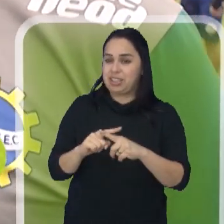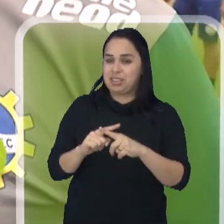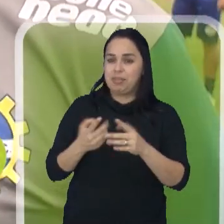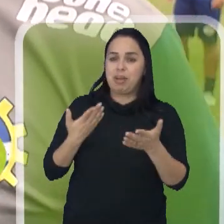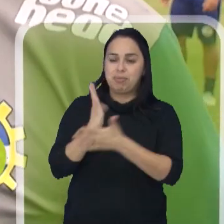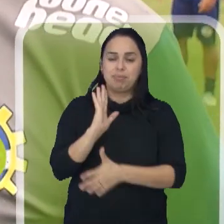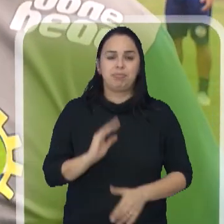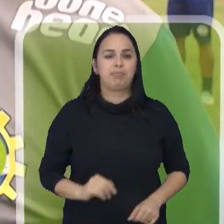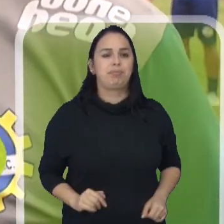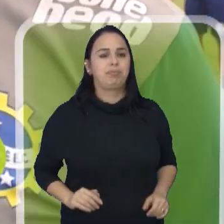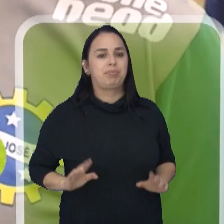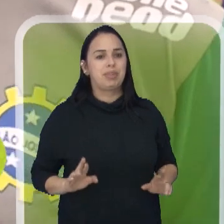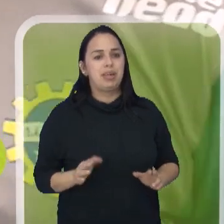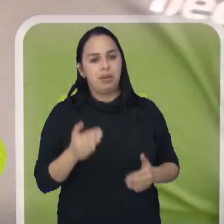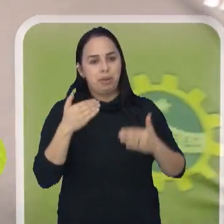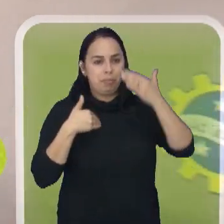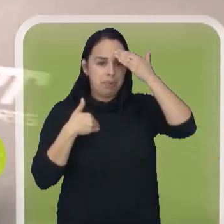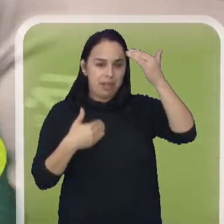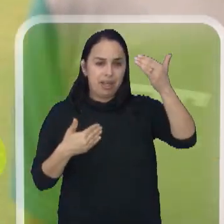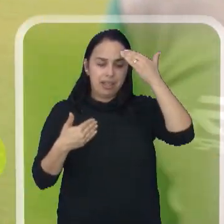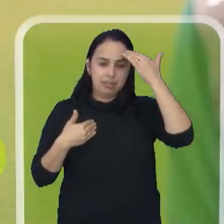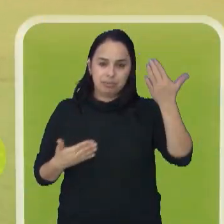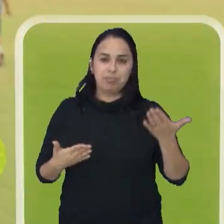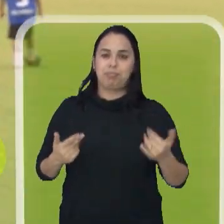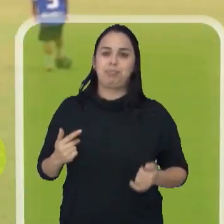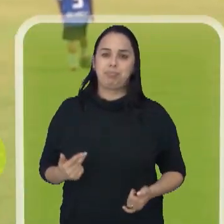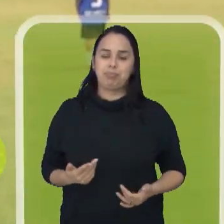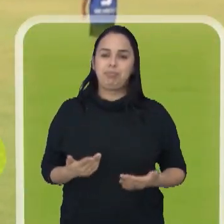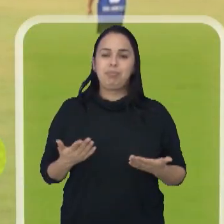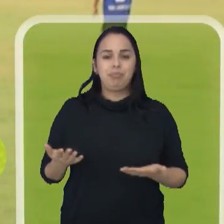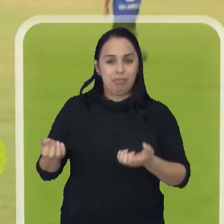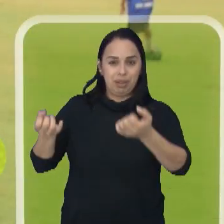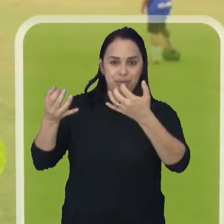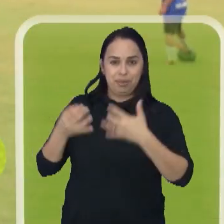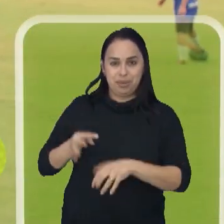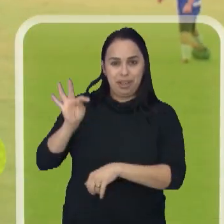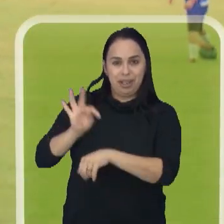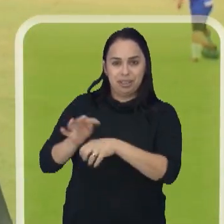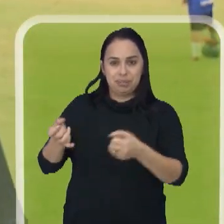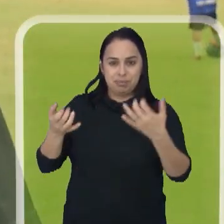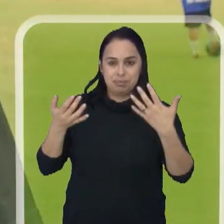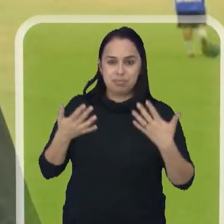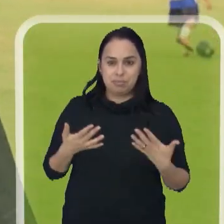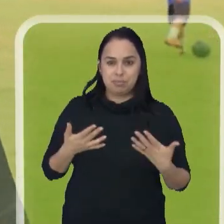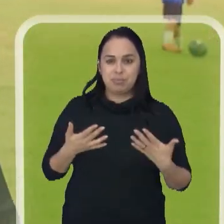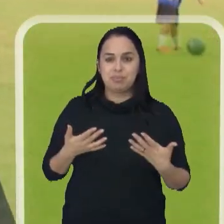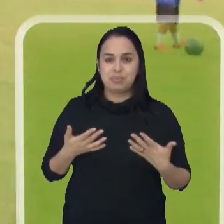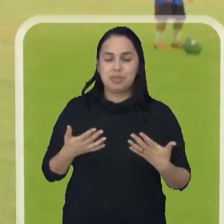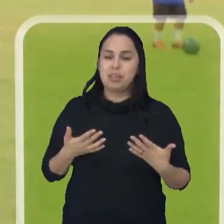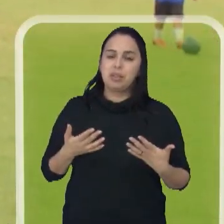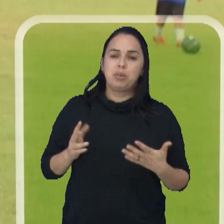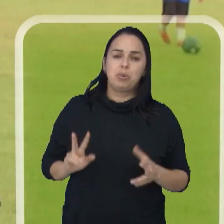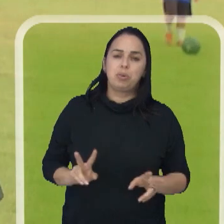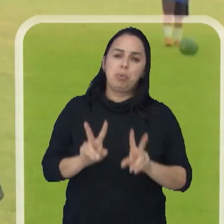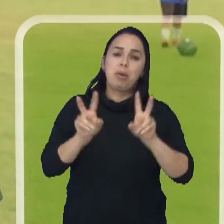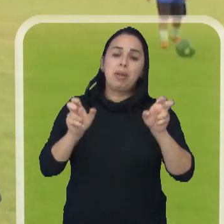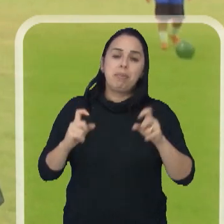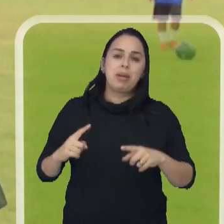acesso. Beleza, obrigado, Ricardo. Então, aí um pouquinho da palavra do técnico Ricardo Costa sobre o